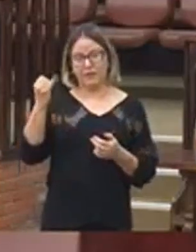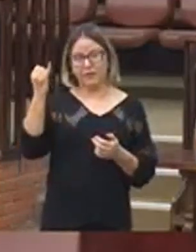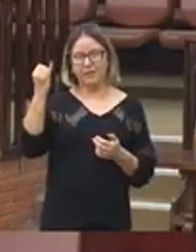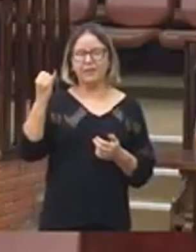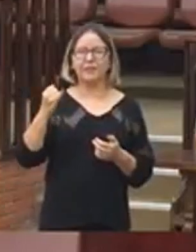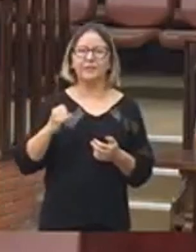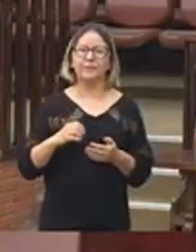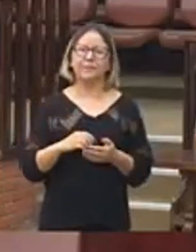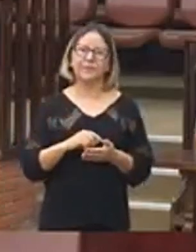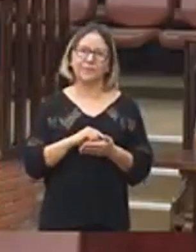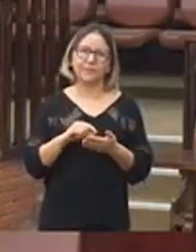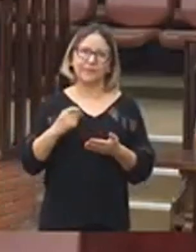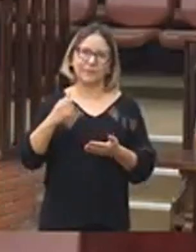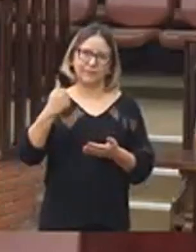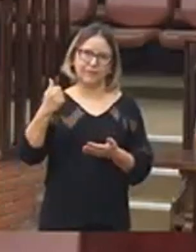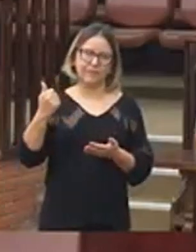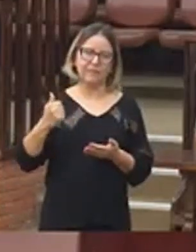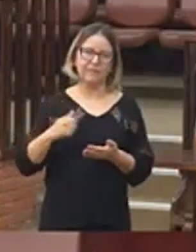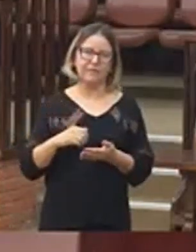Versículo 11.